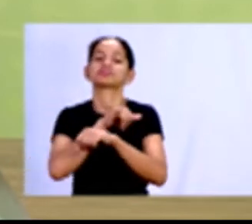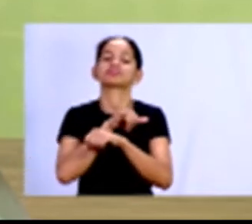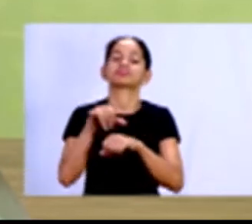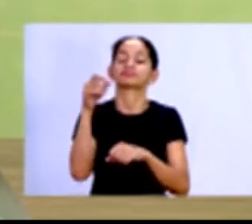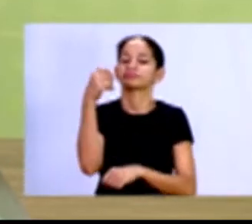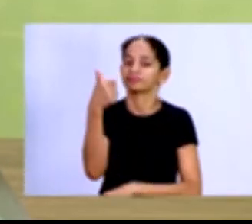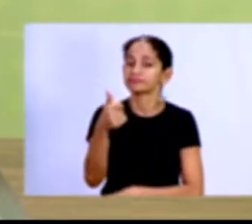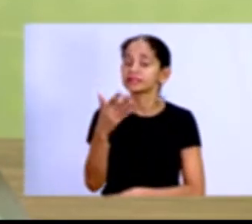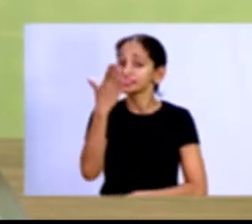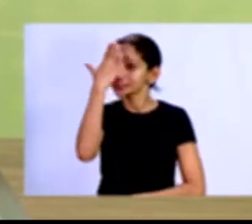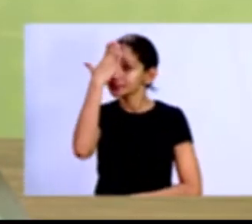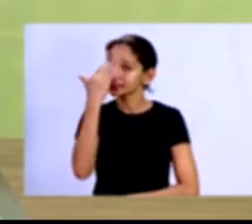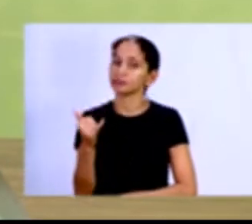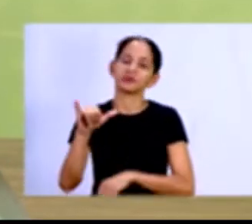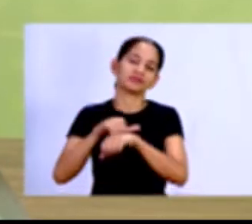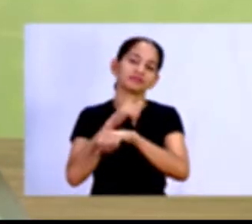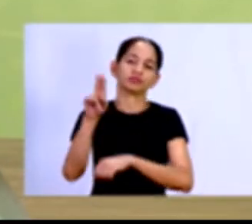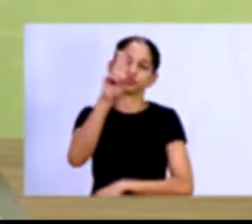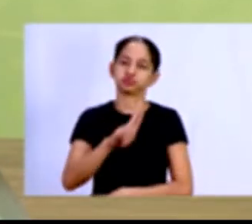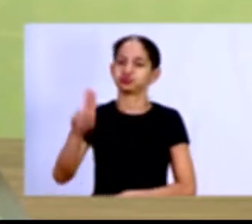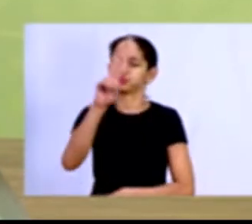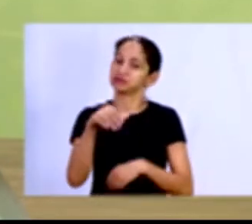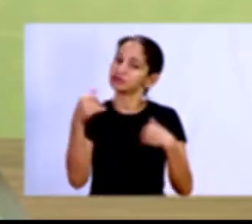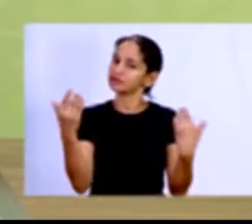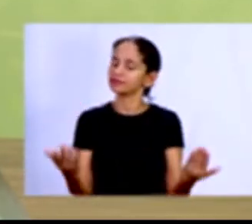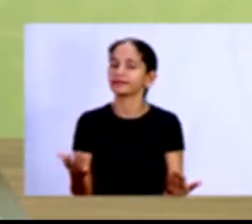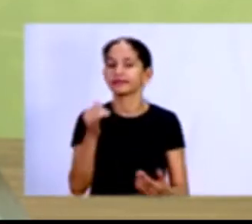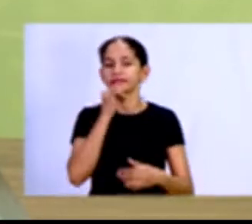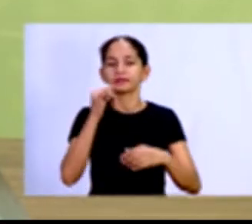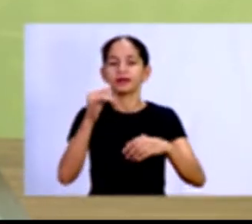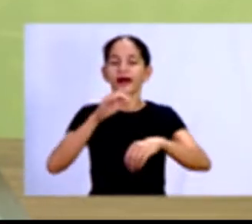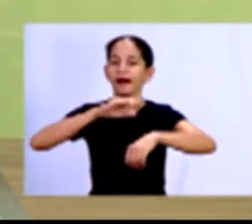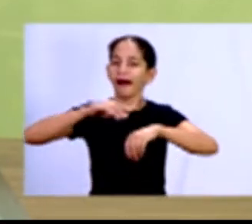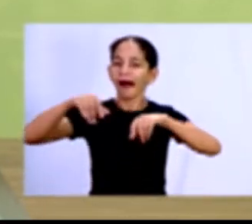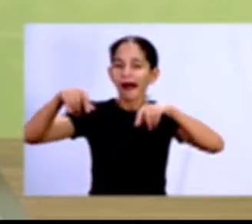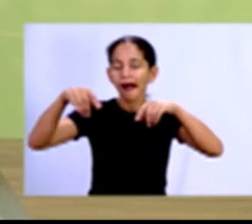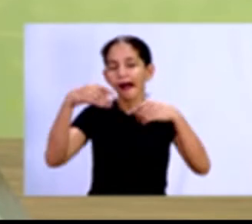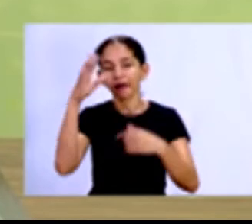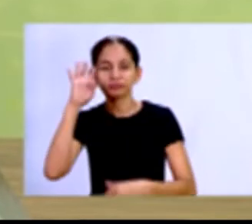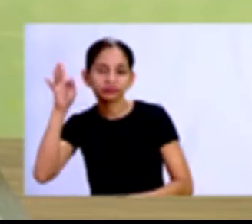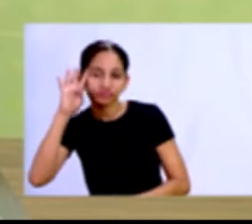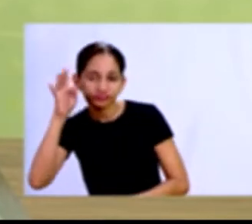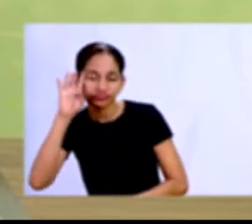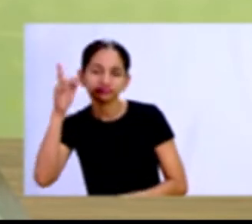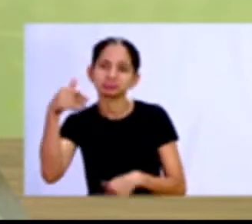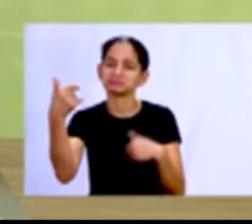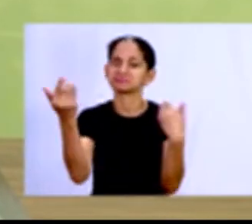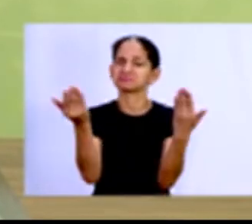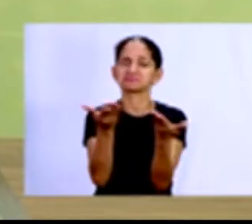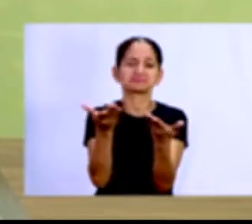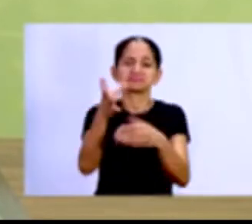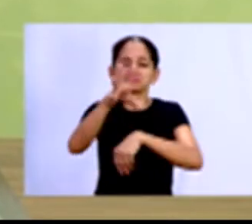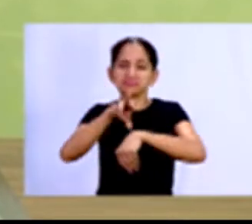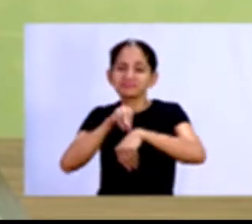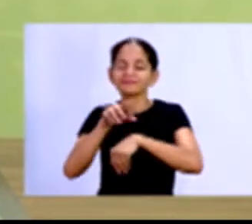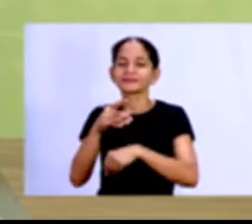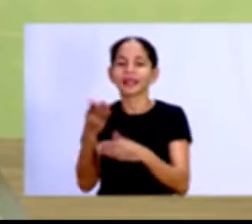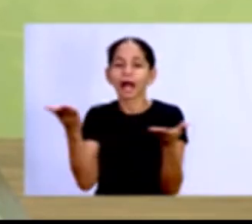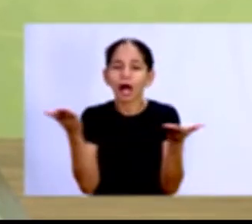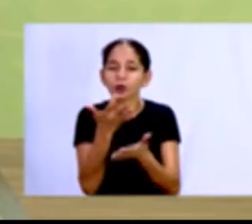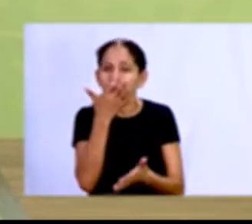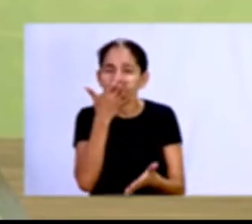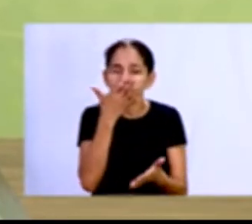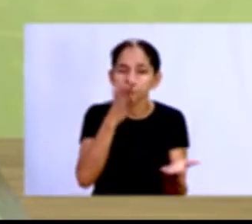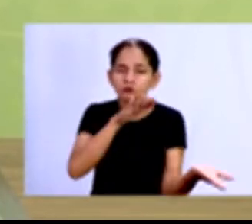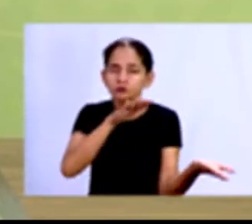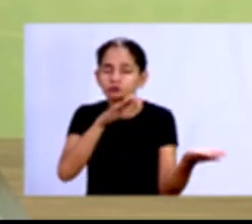mas tem que saber usar, né? Então, por exemplo, durante a aula, durante uma comunicação teórica, que você está pegando aquele conhecimento, aquela informação,